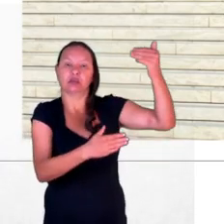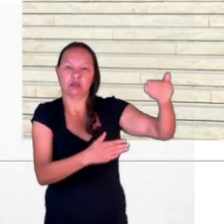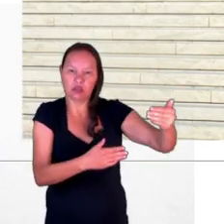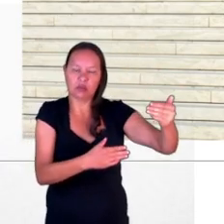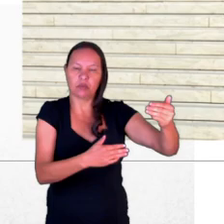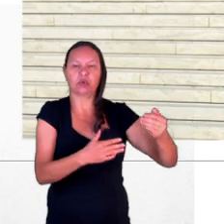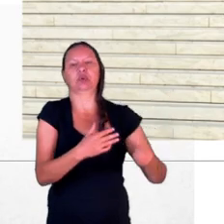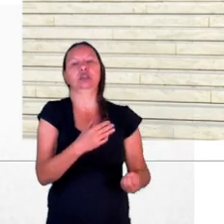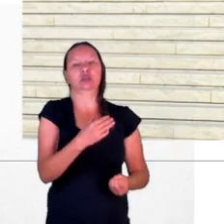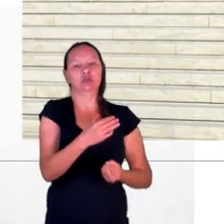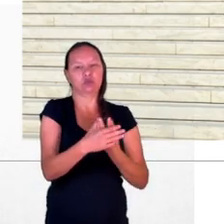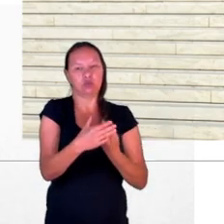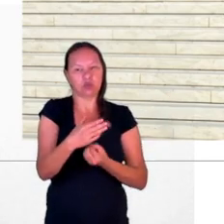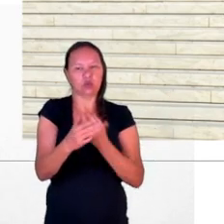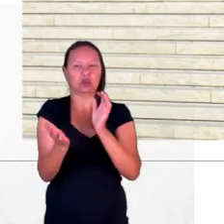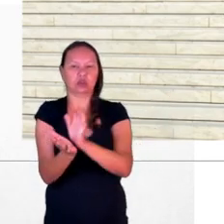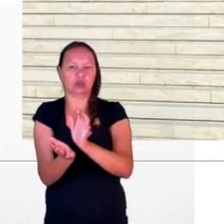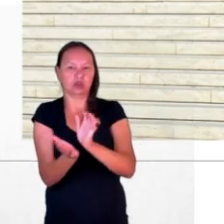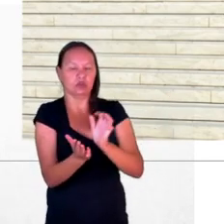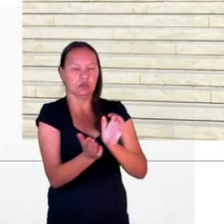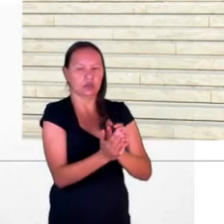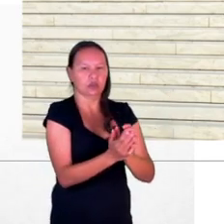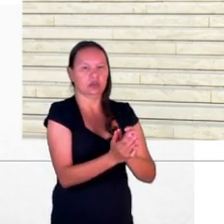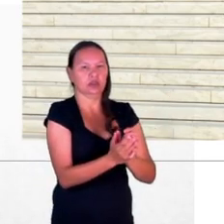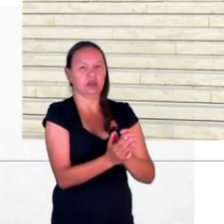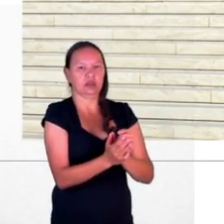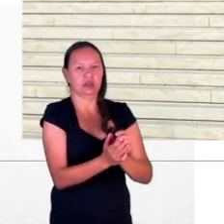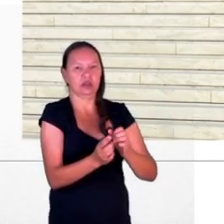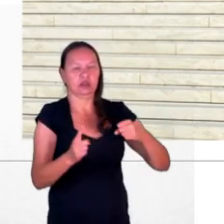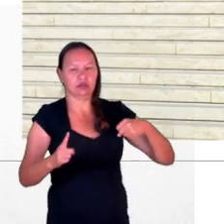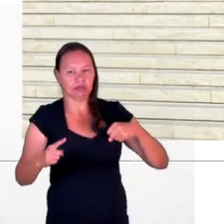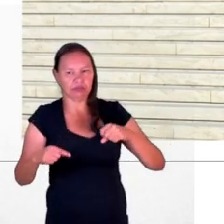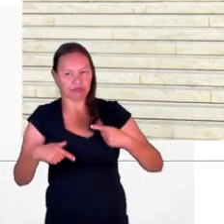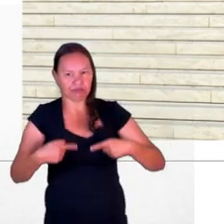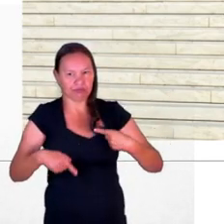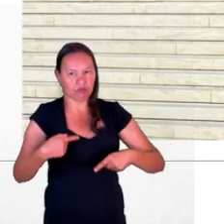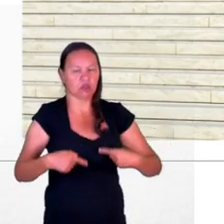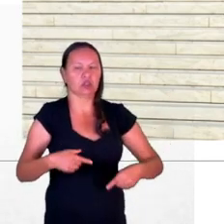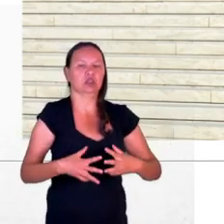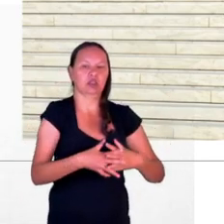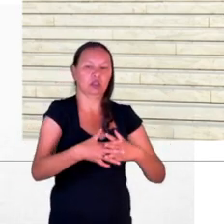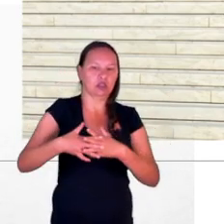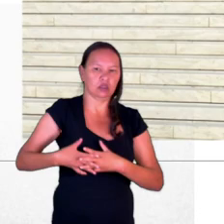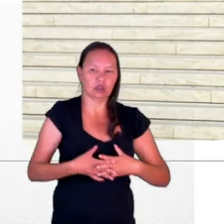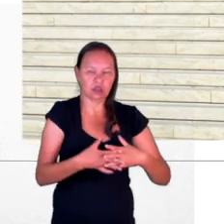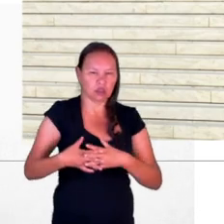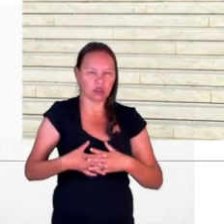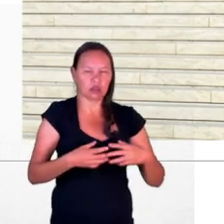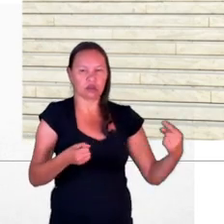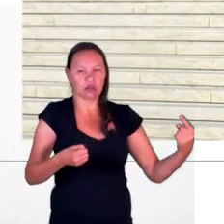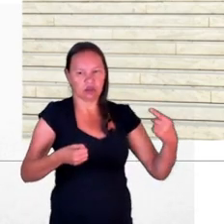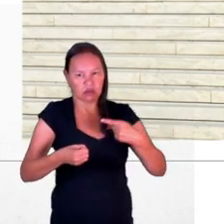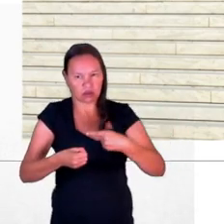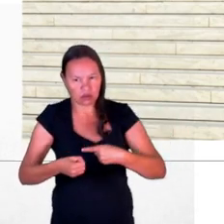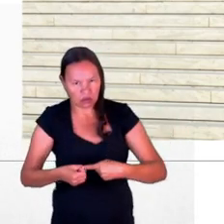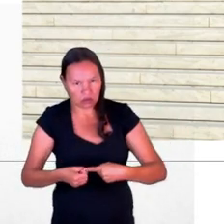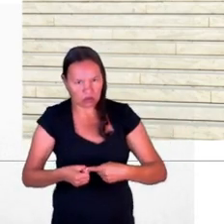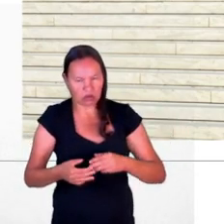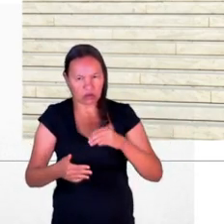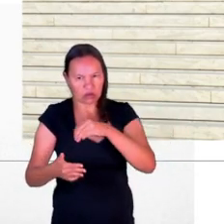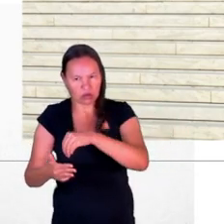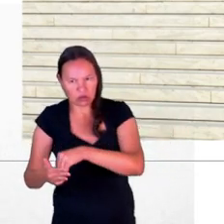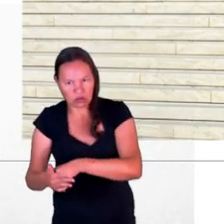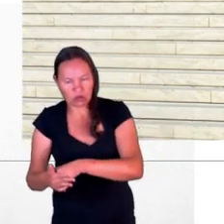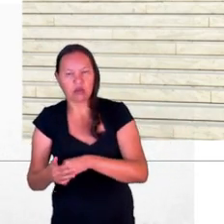constituições do pós-guerra à medida que esses direitos sociais foram entrando para dentro das